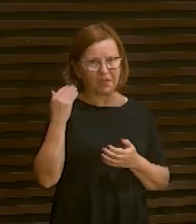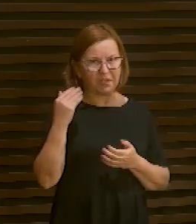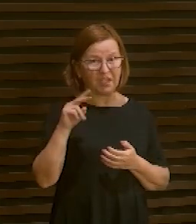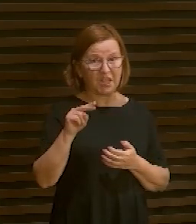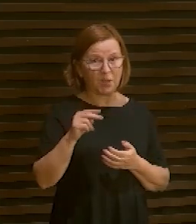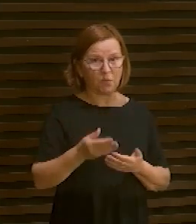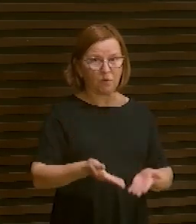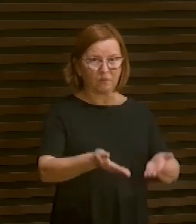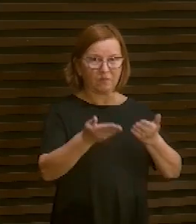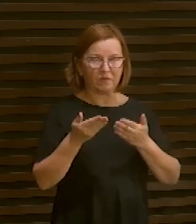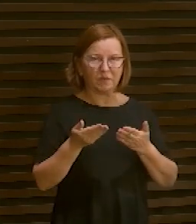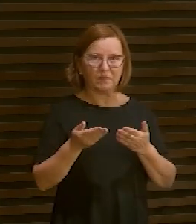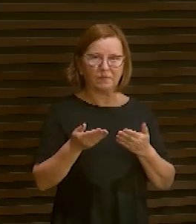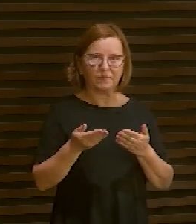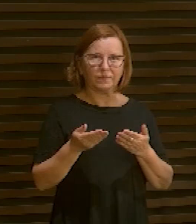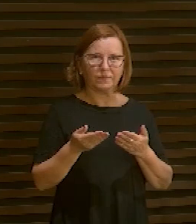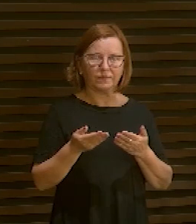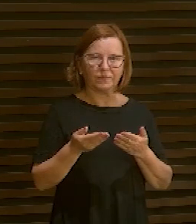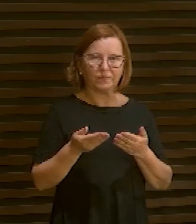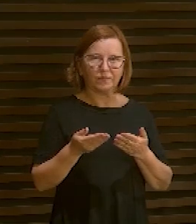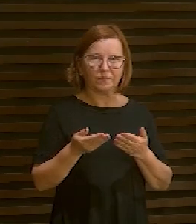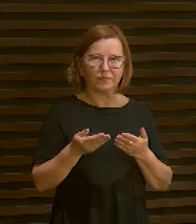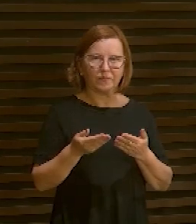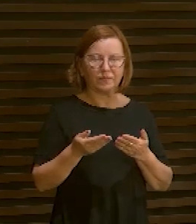como trouxemos a imagem do terreno,